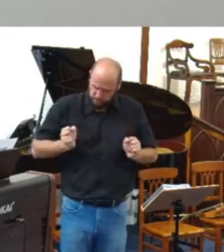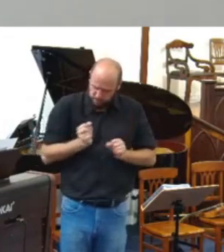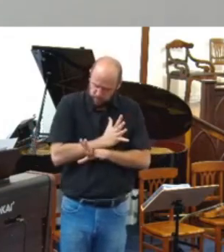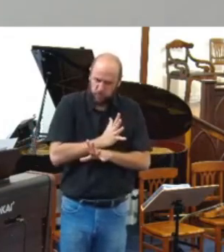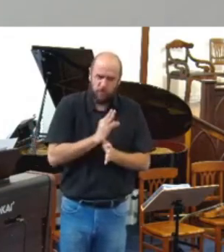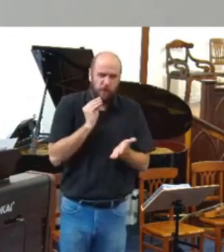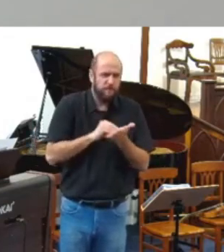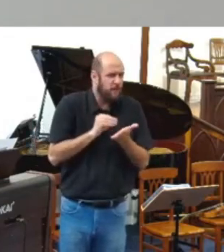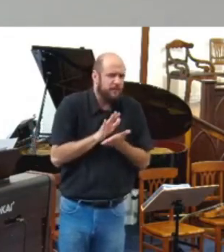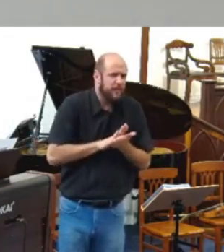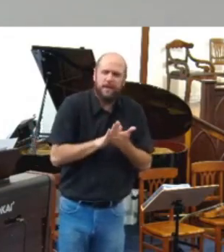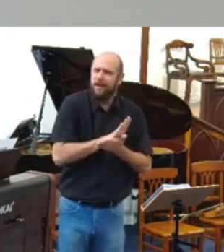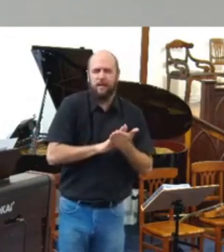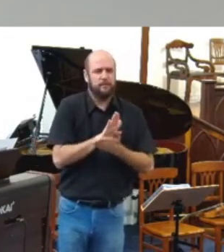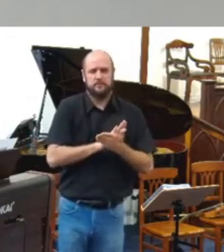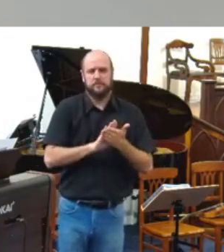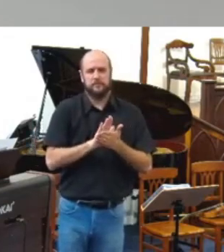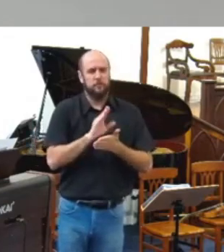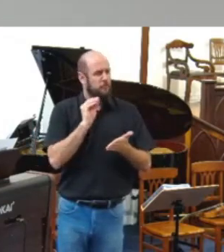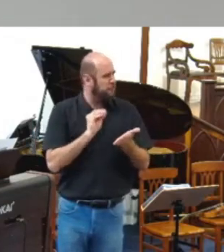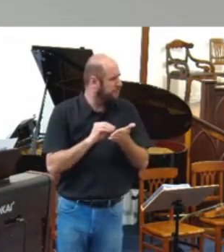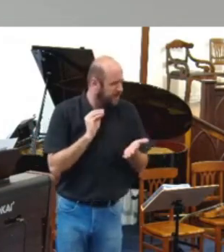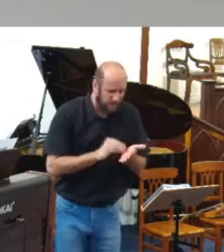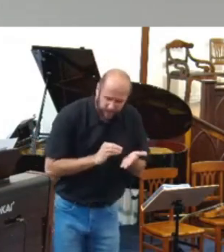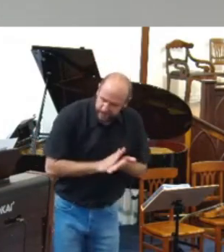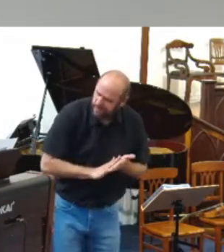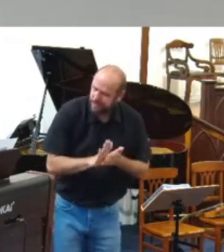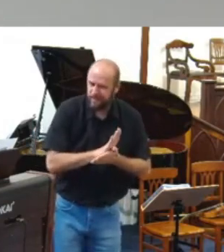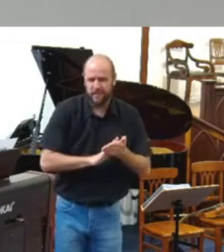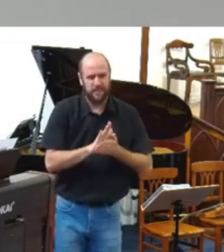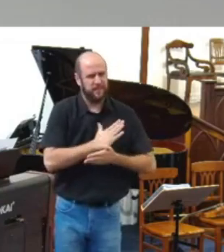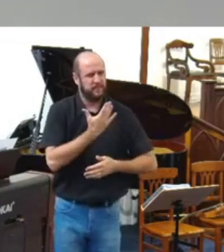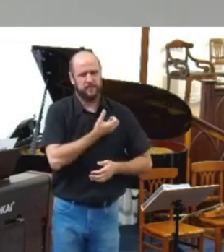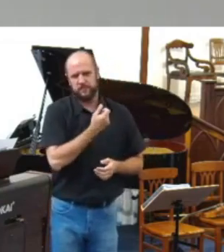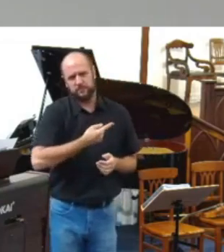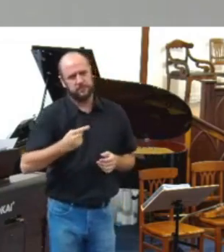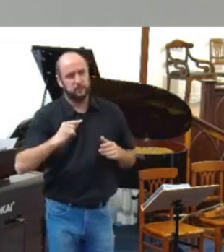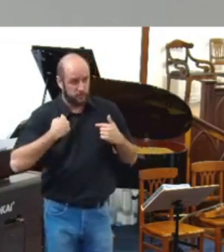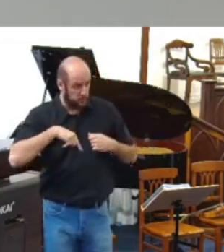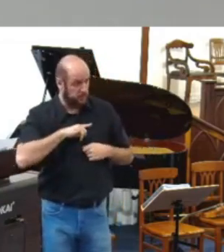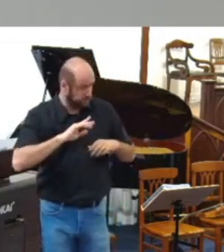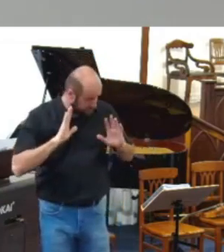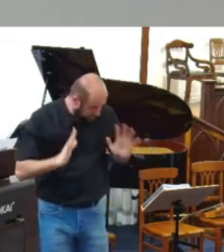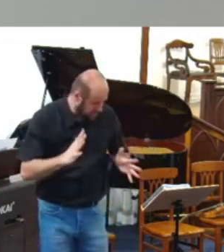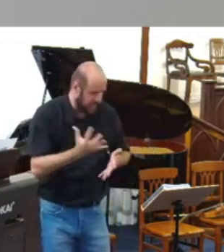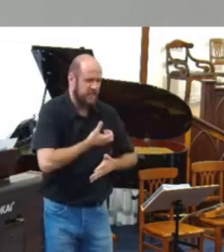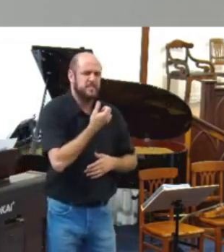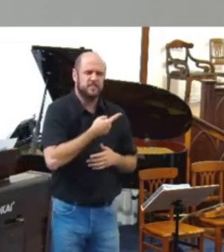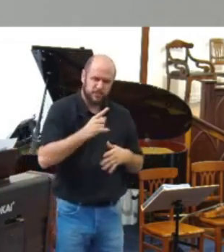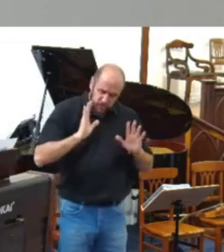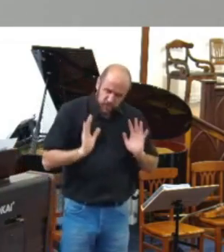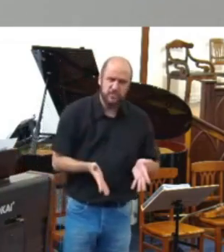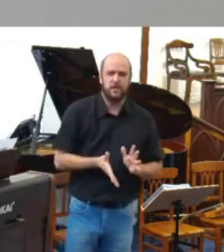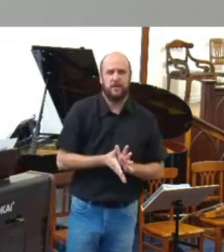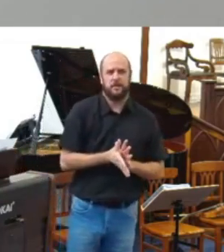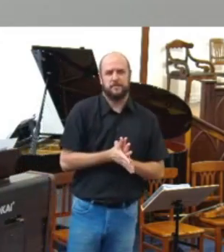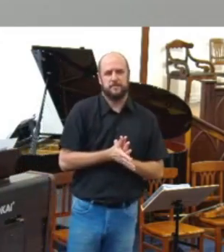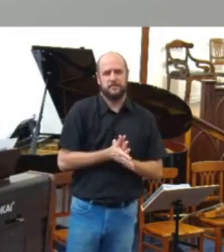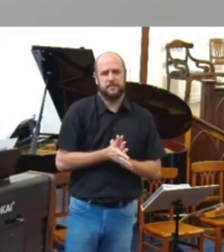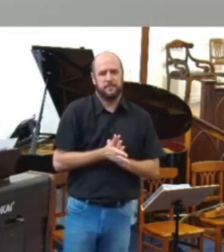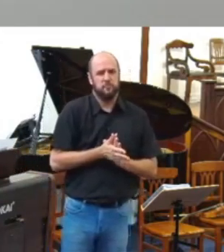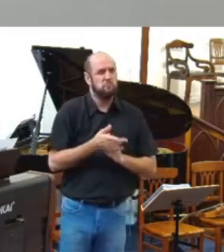falta mais nada. Não nos falta mais nada para a salvação, já somos salvos. Não nos falta mais nada para